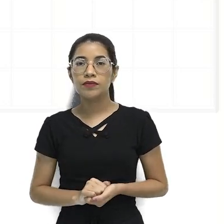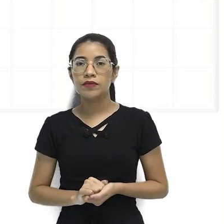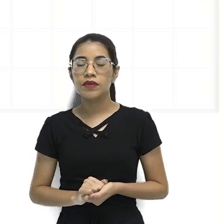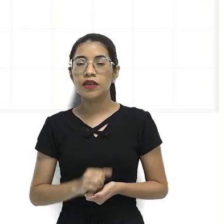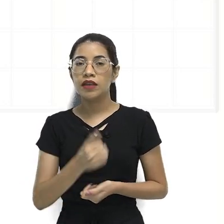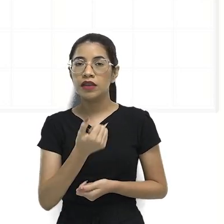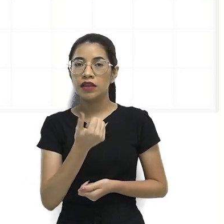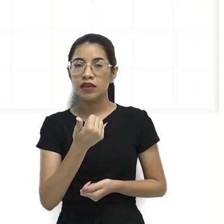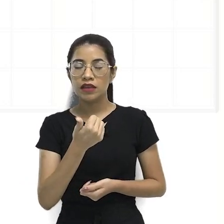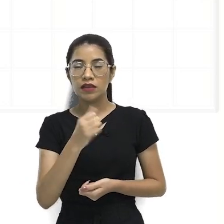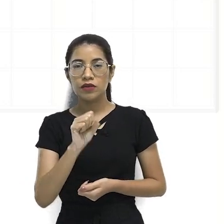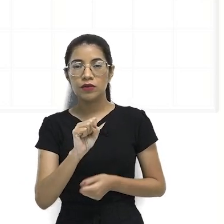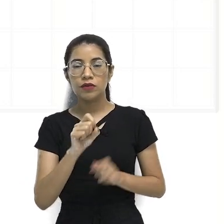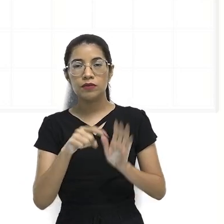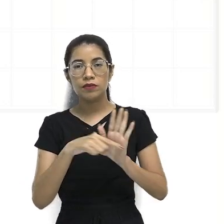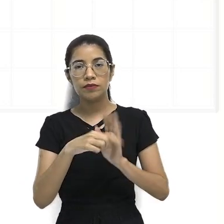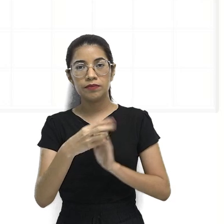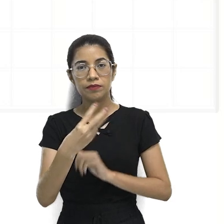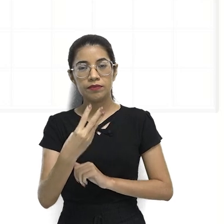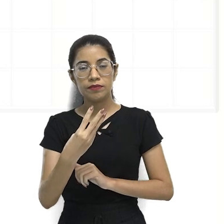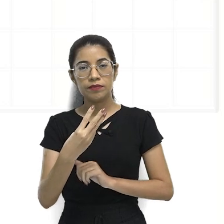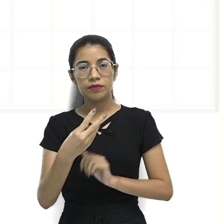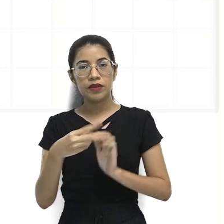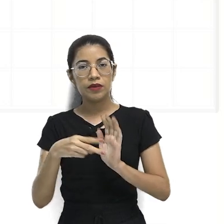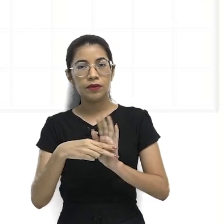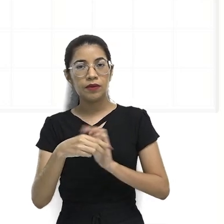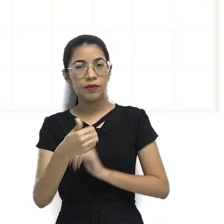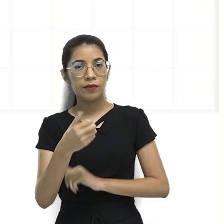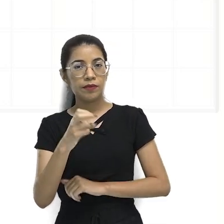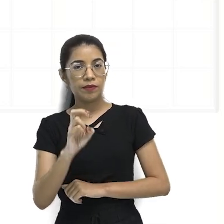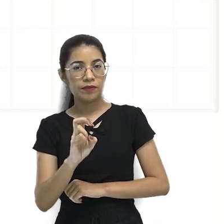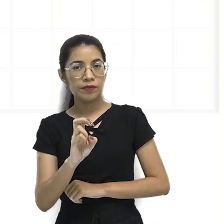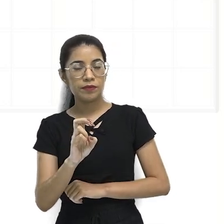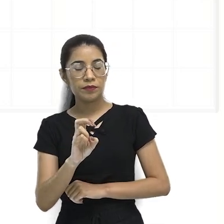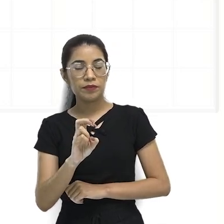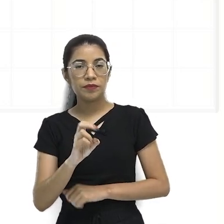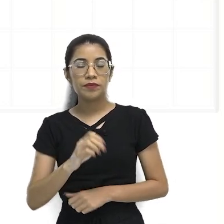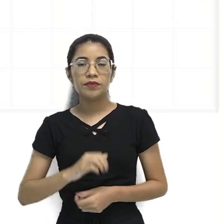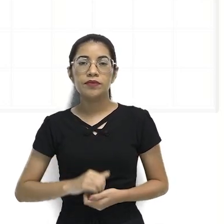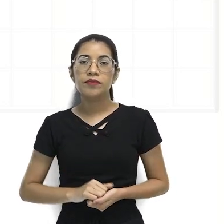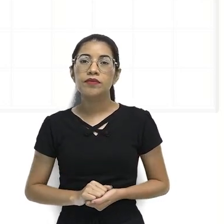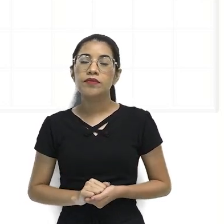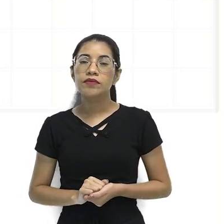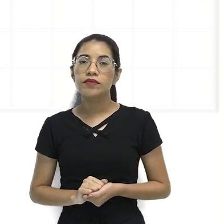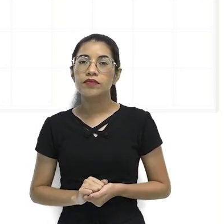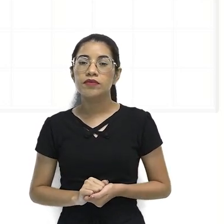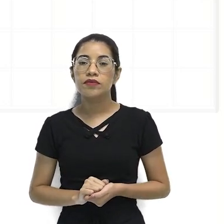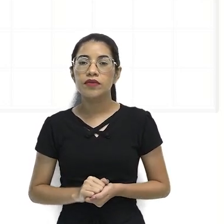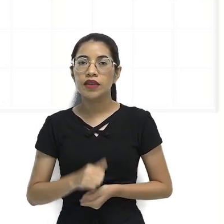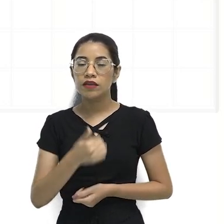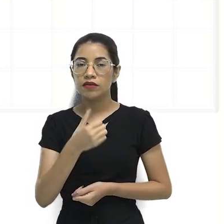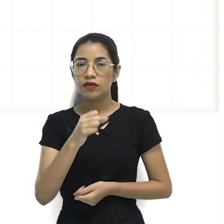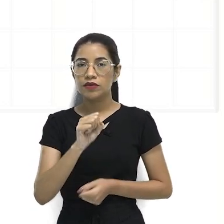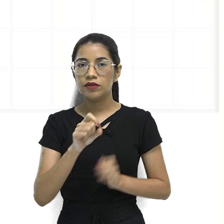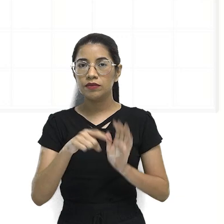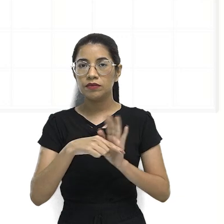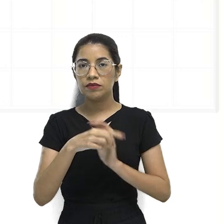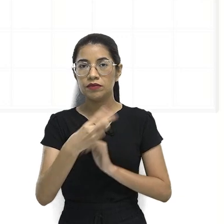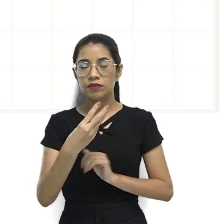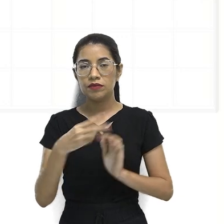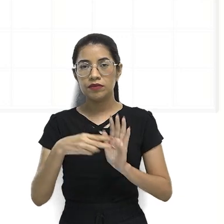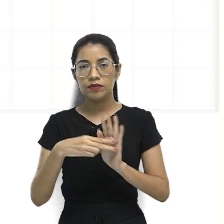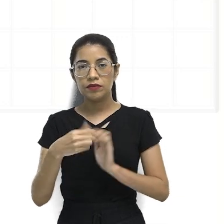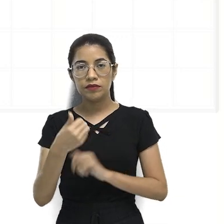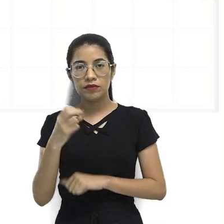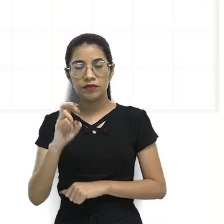18 menos 3 é igual a 15, né? Deixa eu apagar aqui. 18 menos 3 é igual a